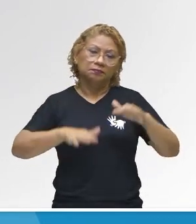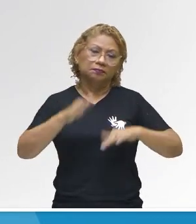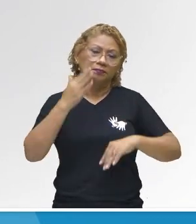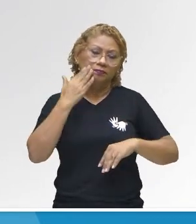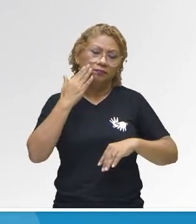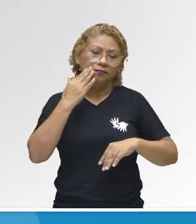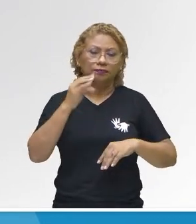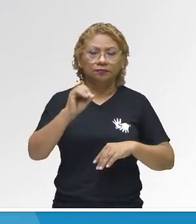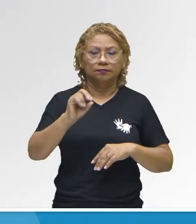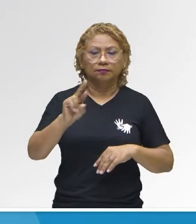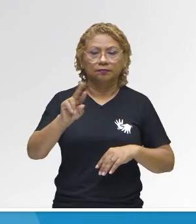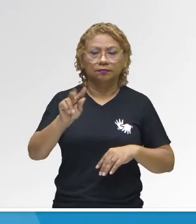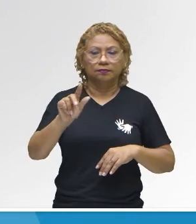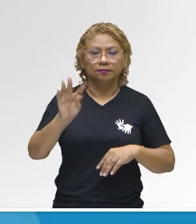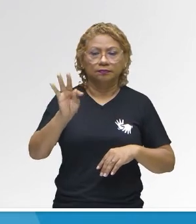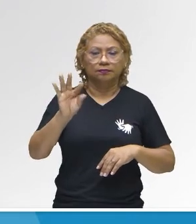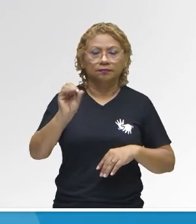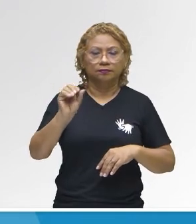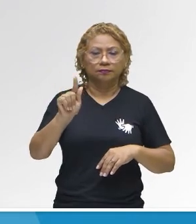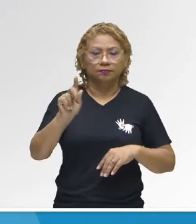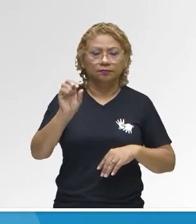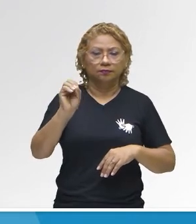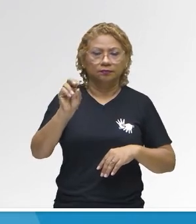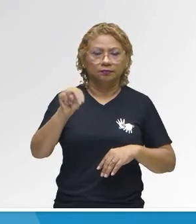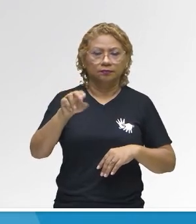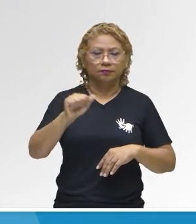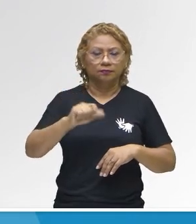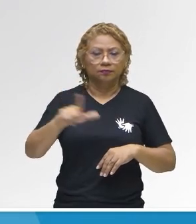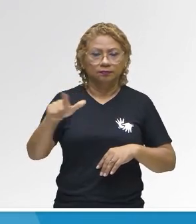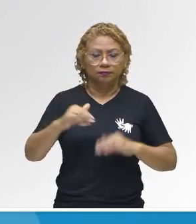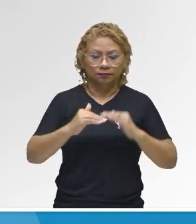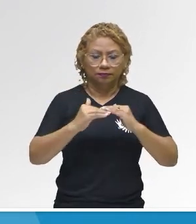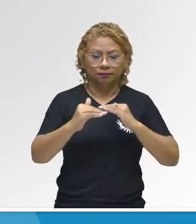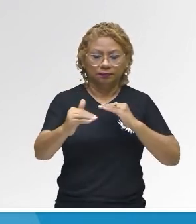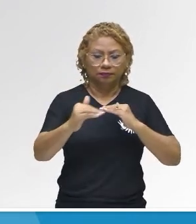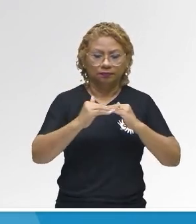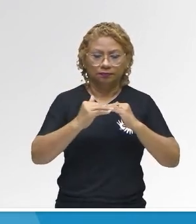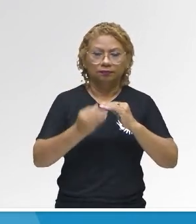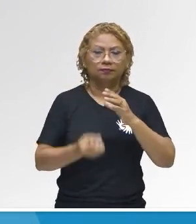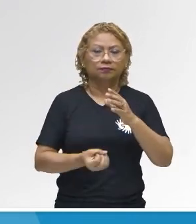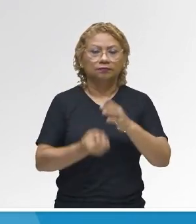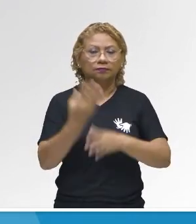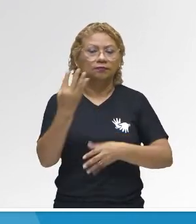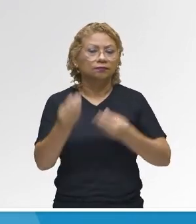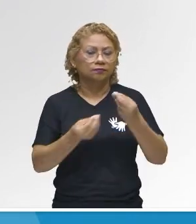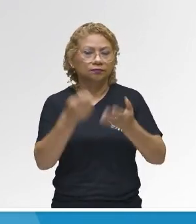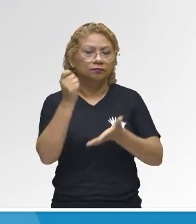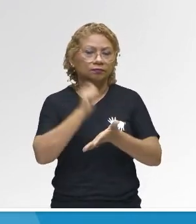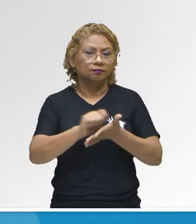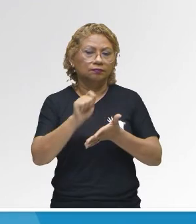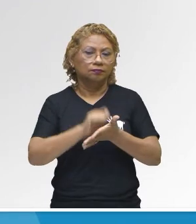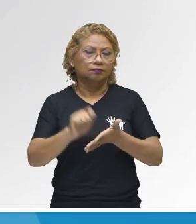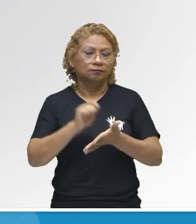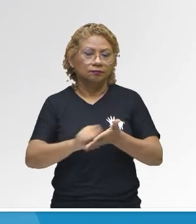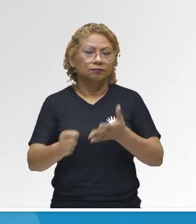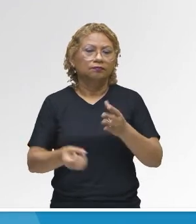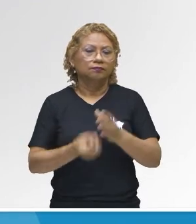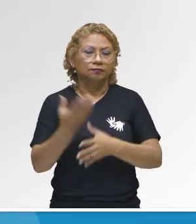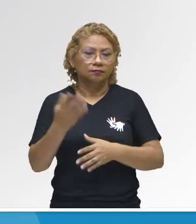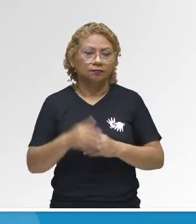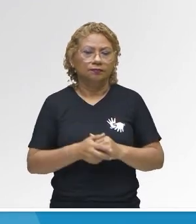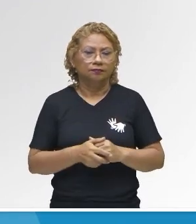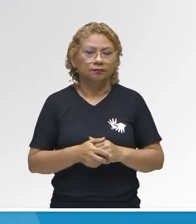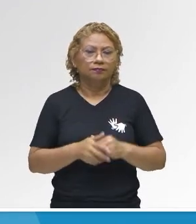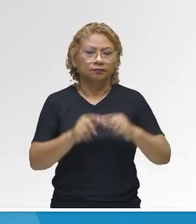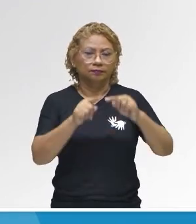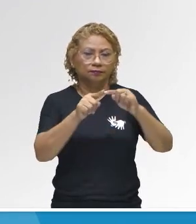ortogonal, né, de uma reta sobre um plano, como é que eu vou escrever essa reta? Eu